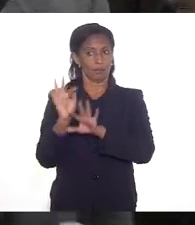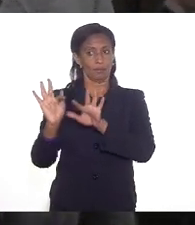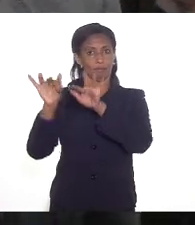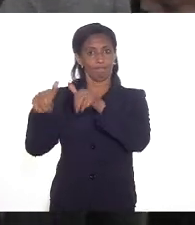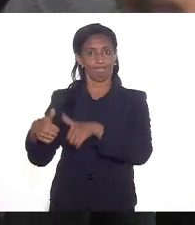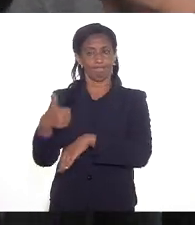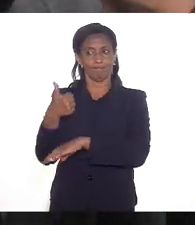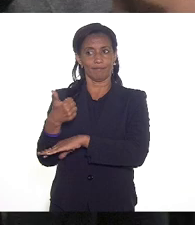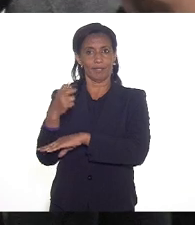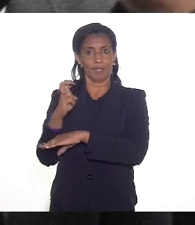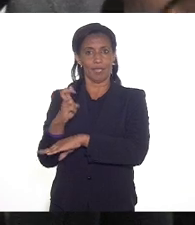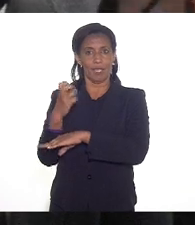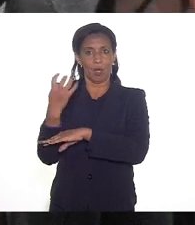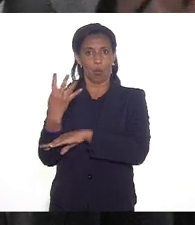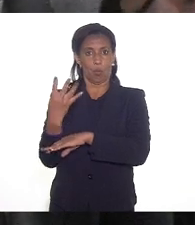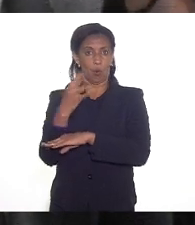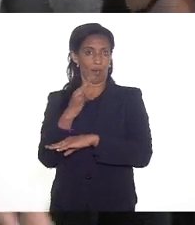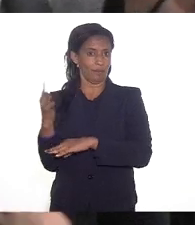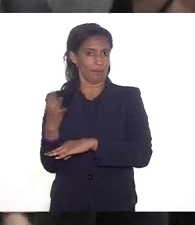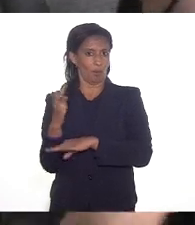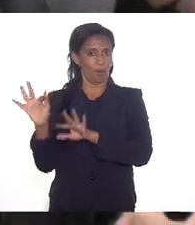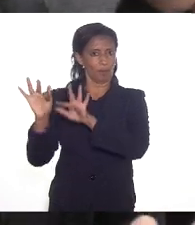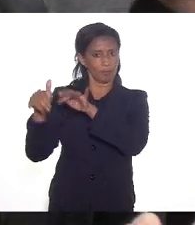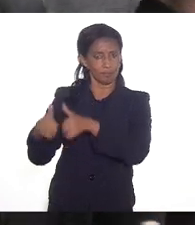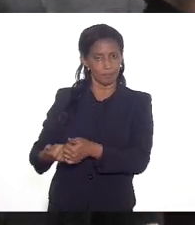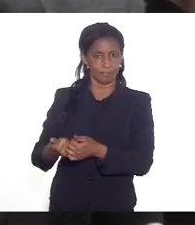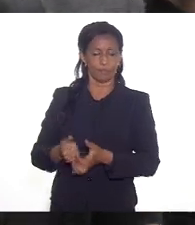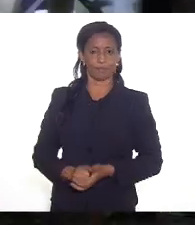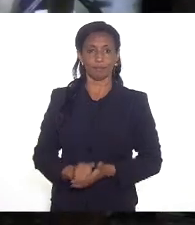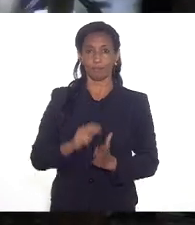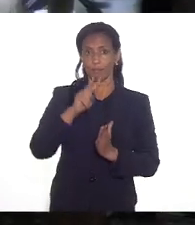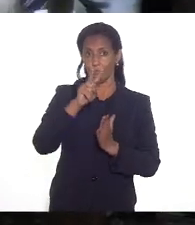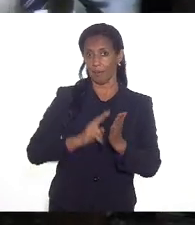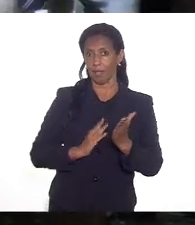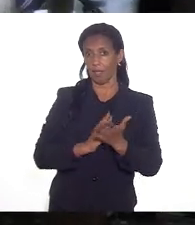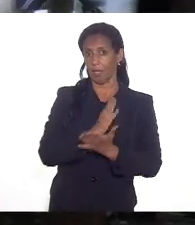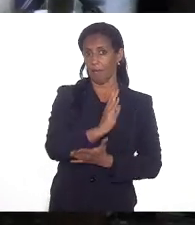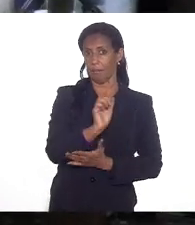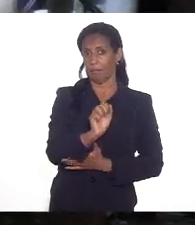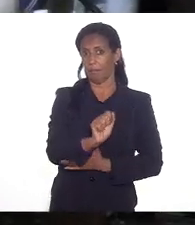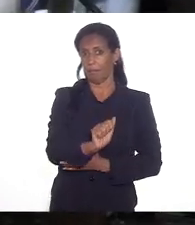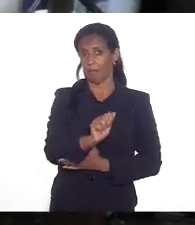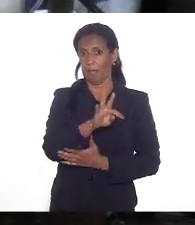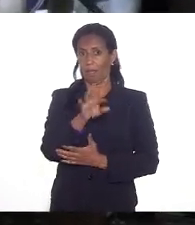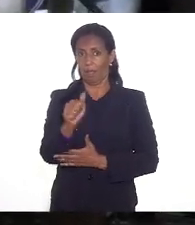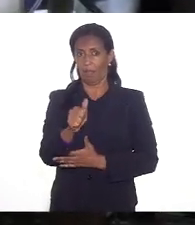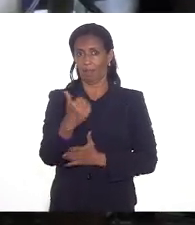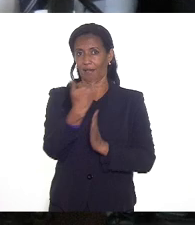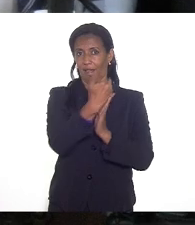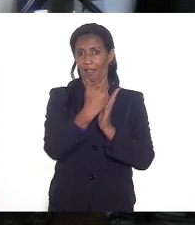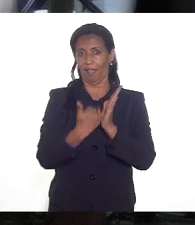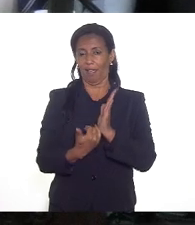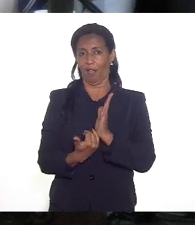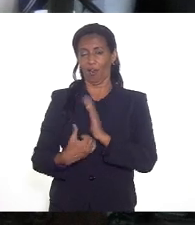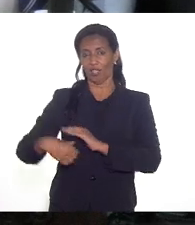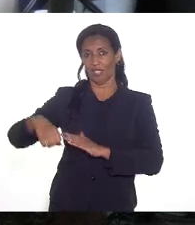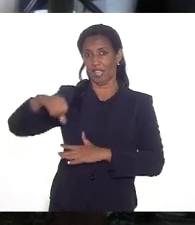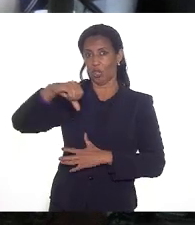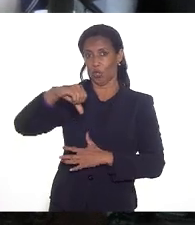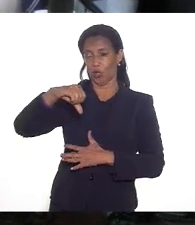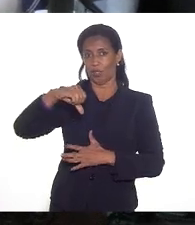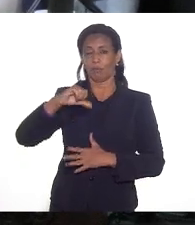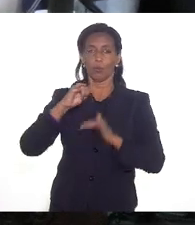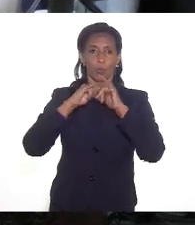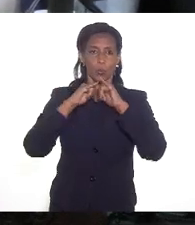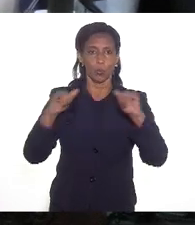enterrou seus 15:44 lida e aprovada a ata passa-se a ordem da 9ª sessão extraordinária